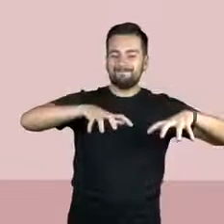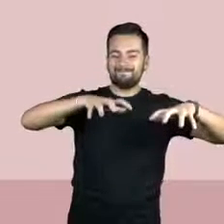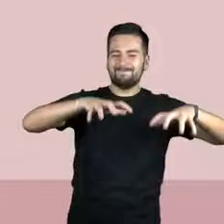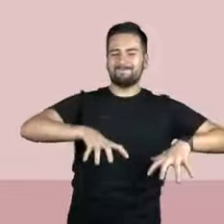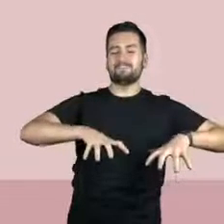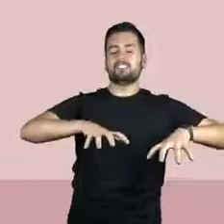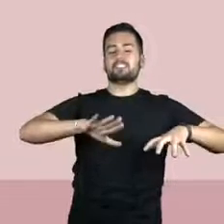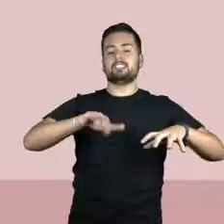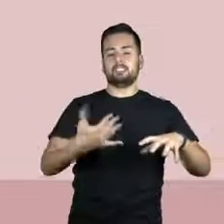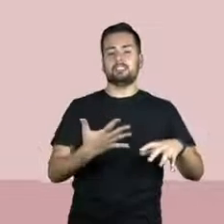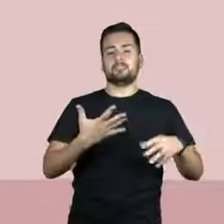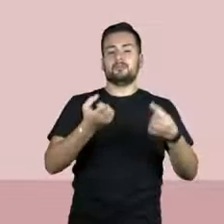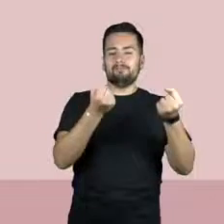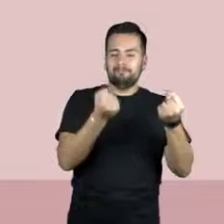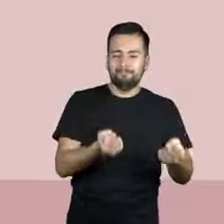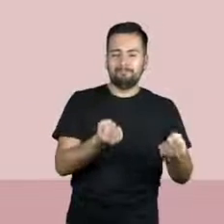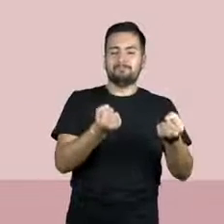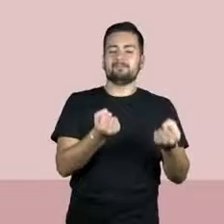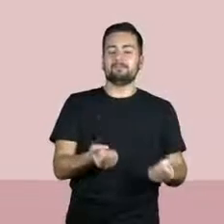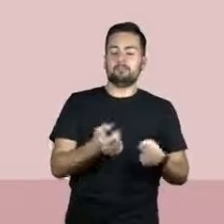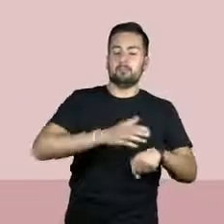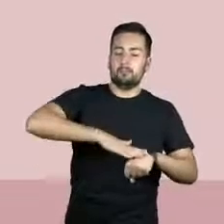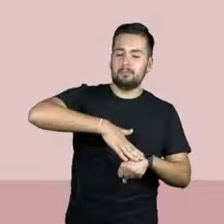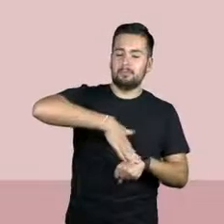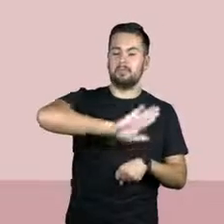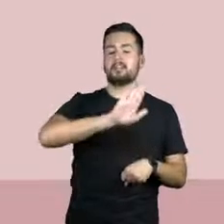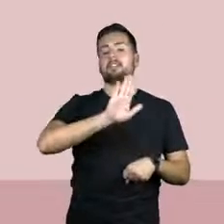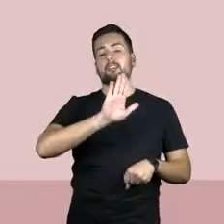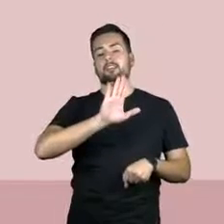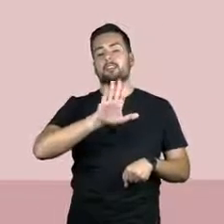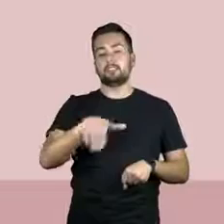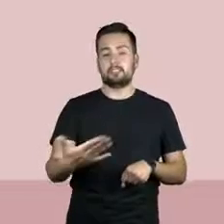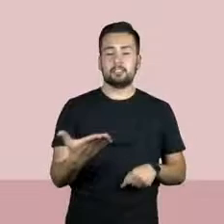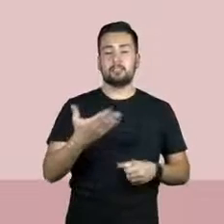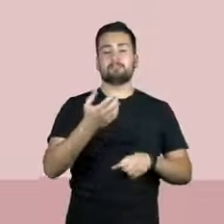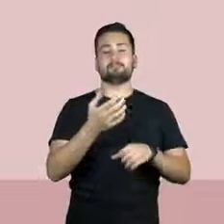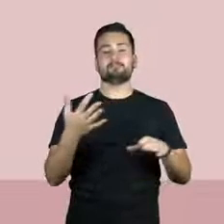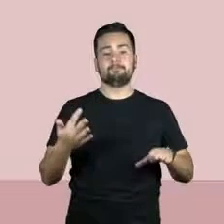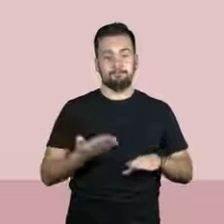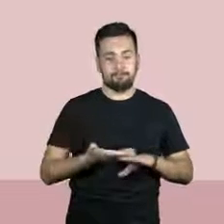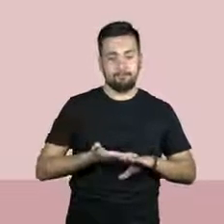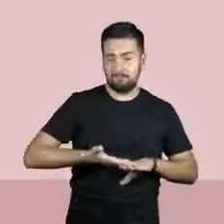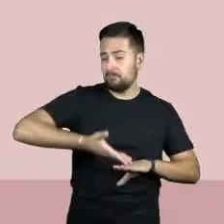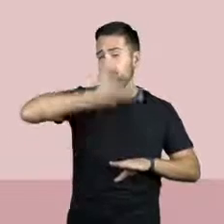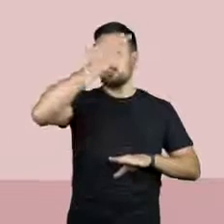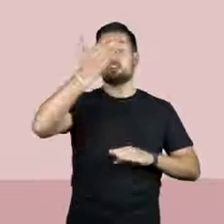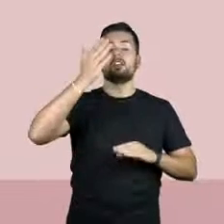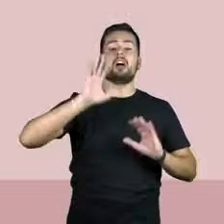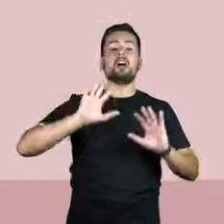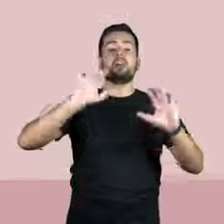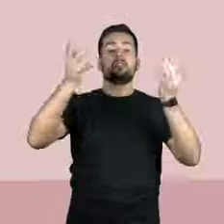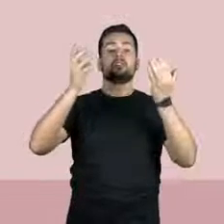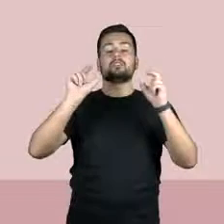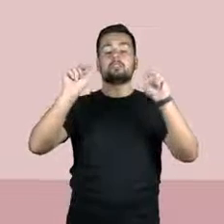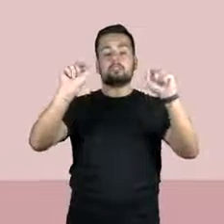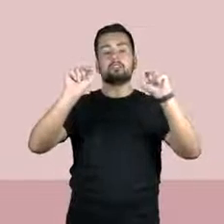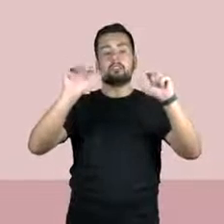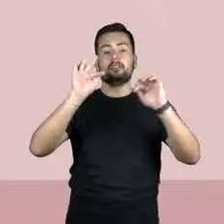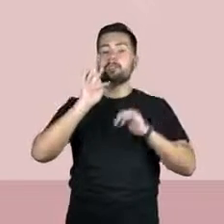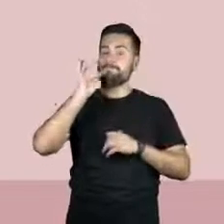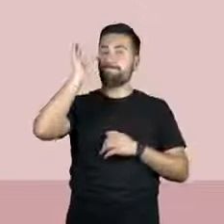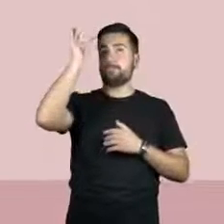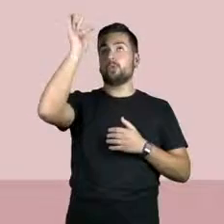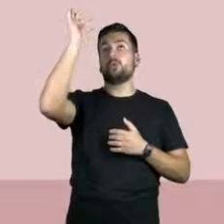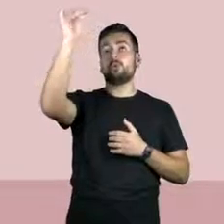é você aumentar o peso nesse maciço, e esse aumento de peso ocasiona, no futuro,